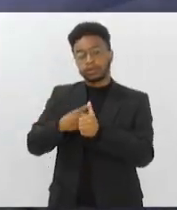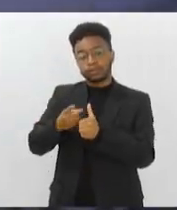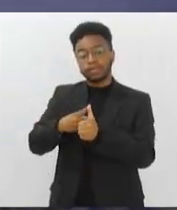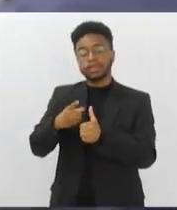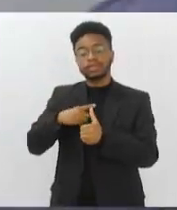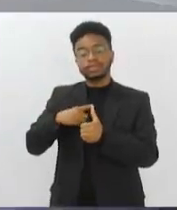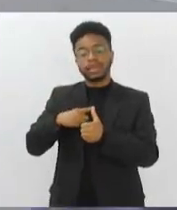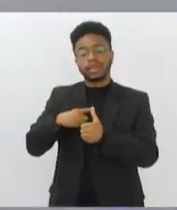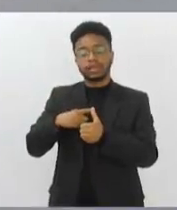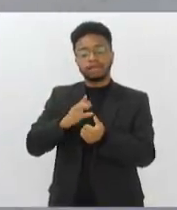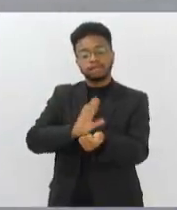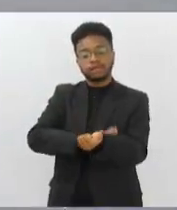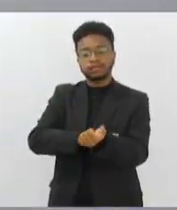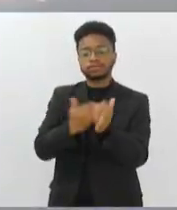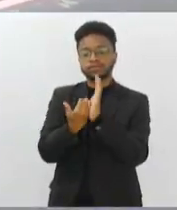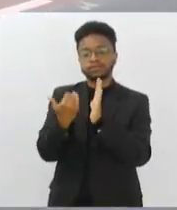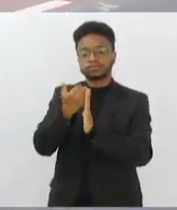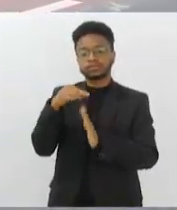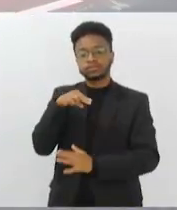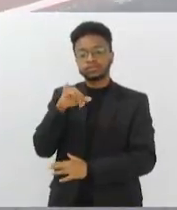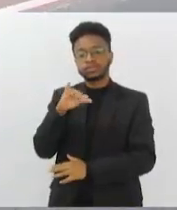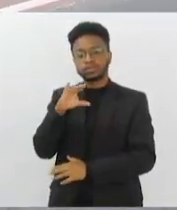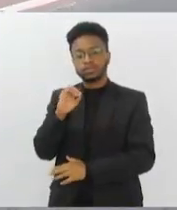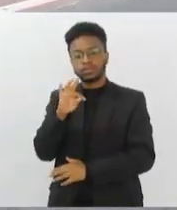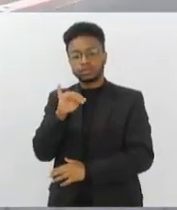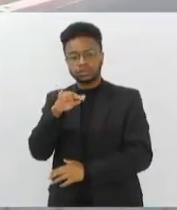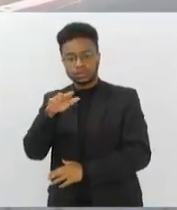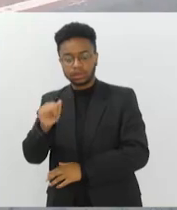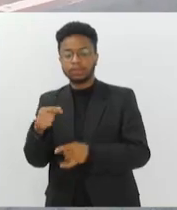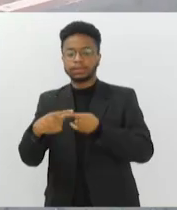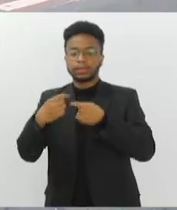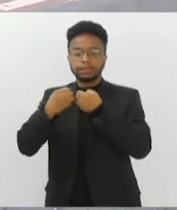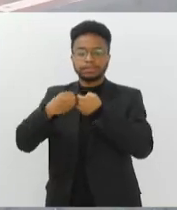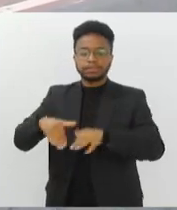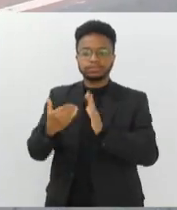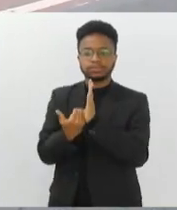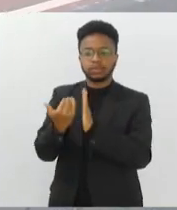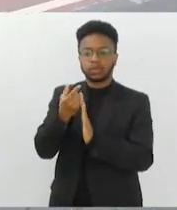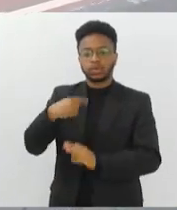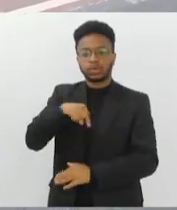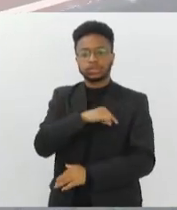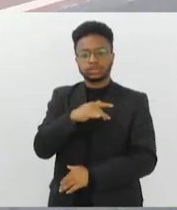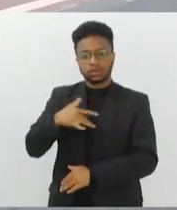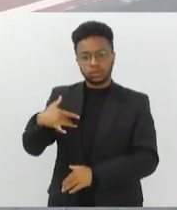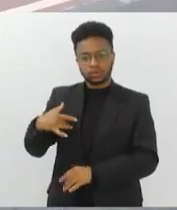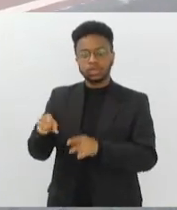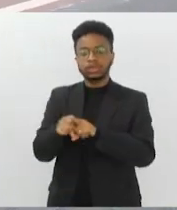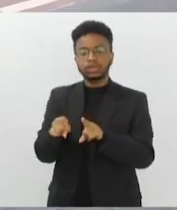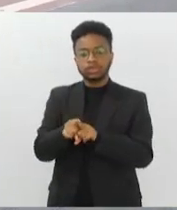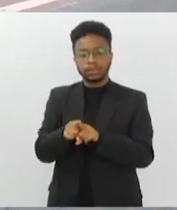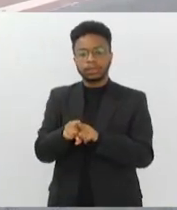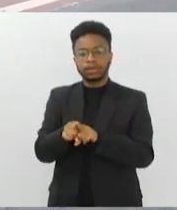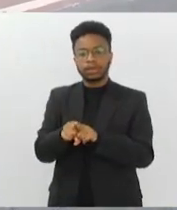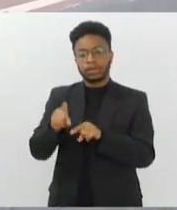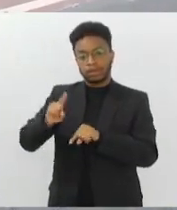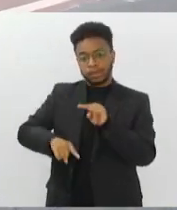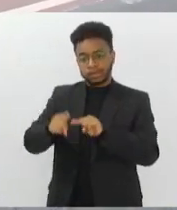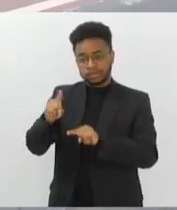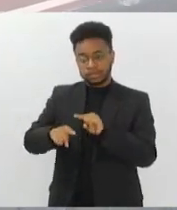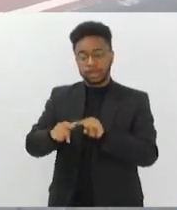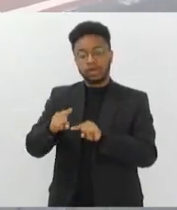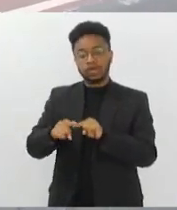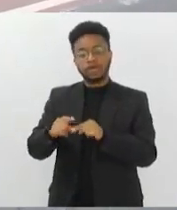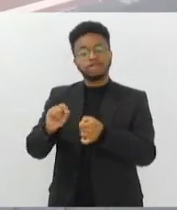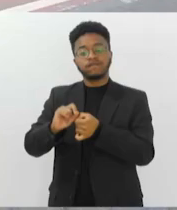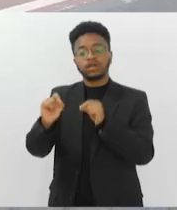dependência maior à nicotina, né, que é a substância que mais prejudicial à nossa saúde. Depois que aquele componente ali fechado faz que